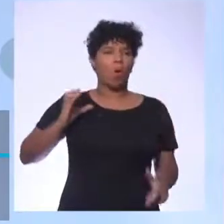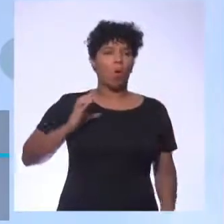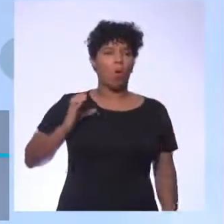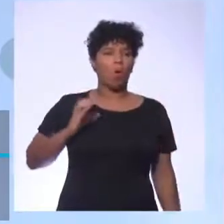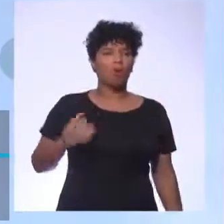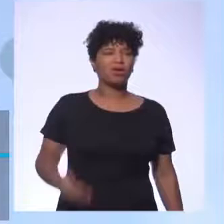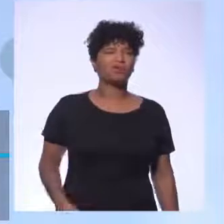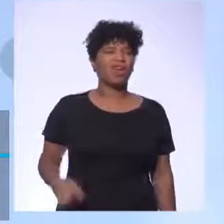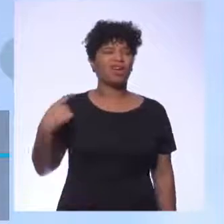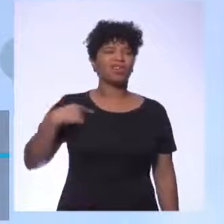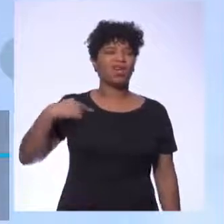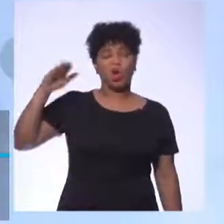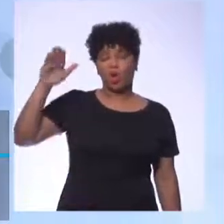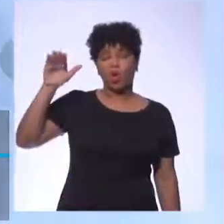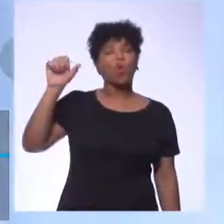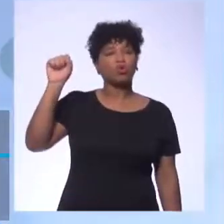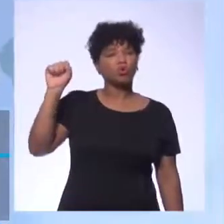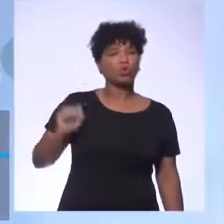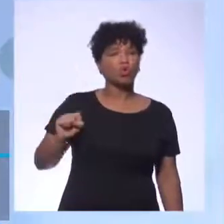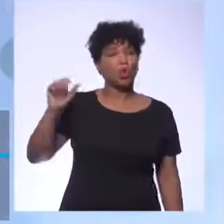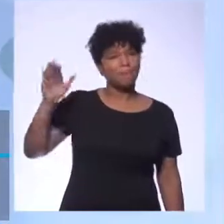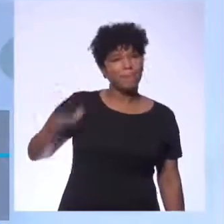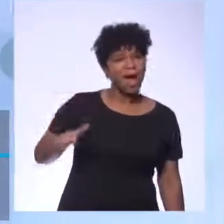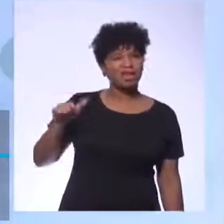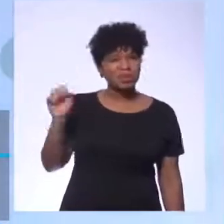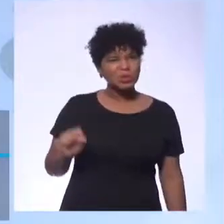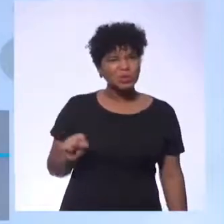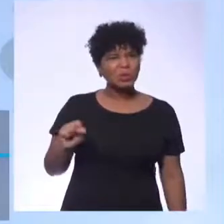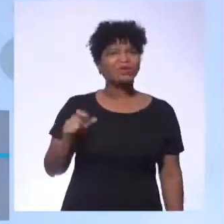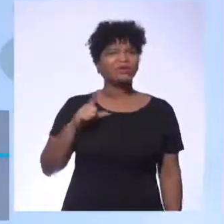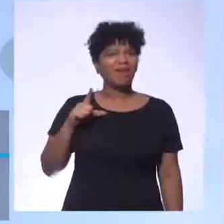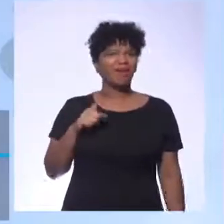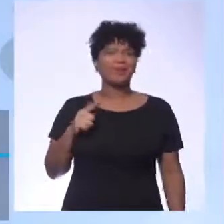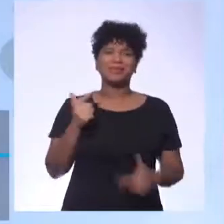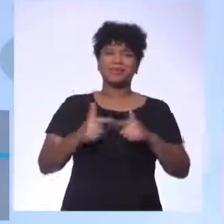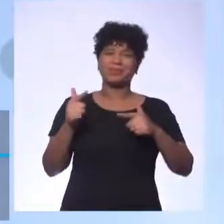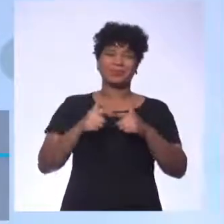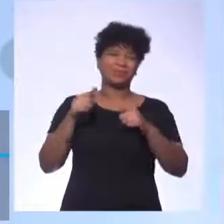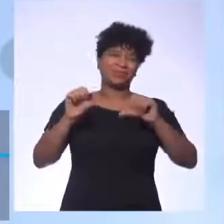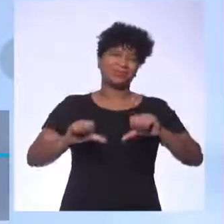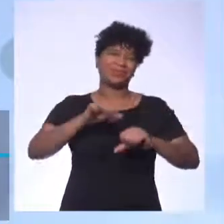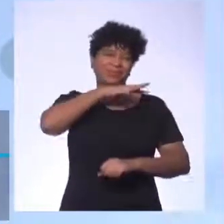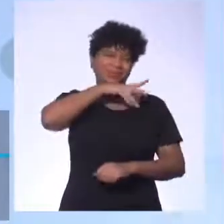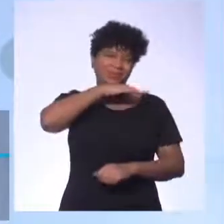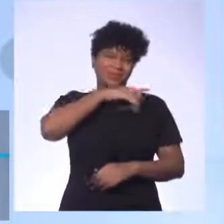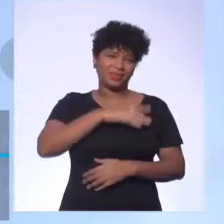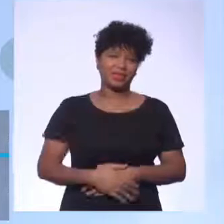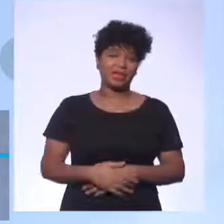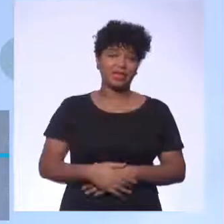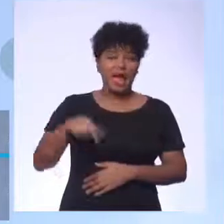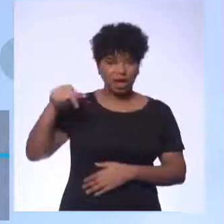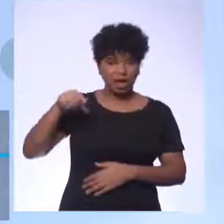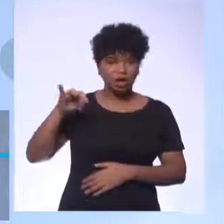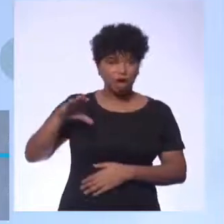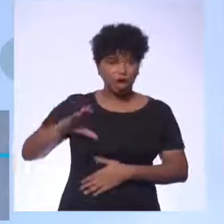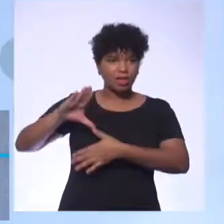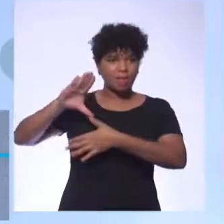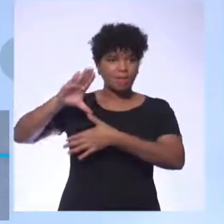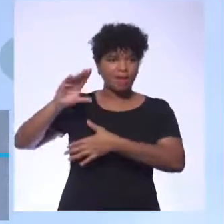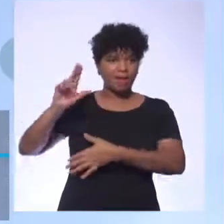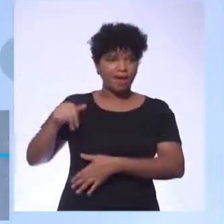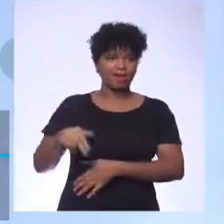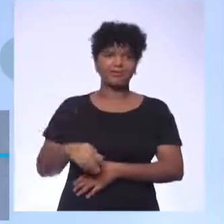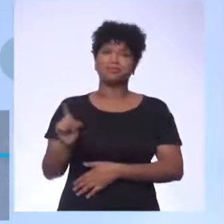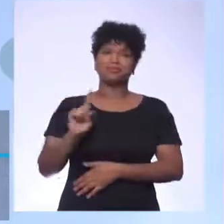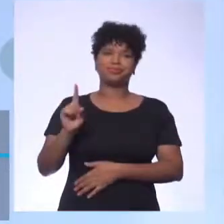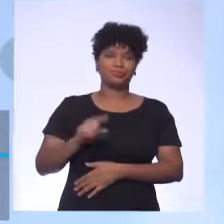para o hemisfério sul, né, aí o negócio é tão complicado. Muito bem, e não é só na América, né, mas